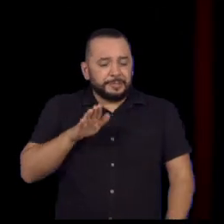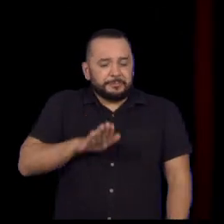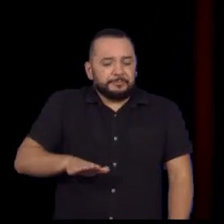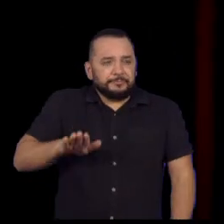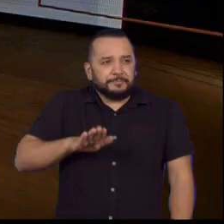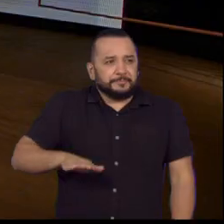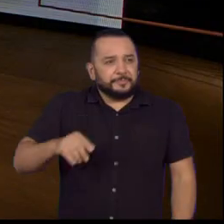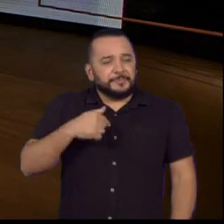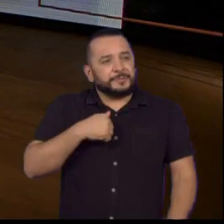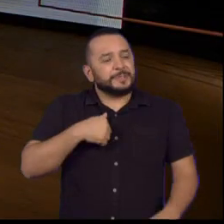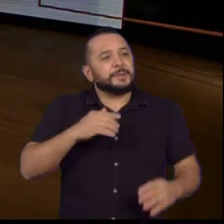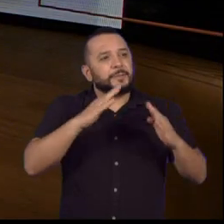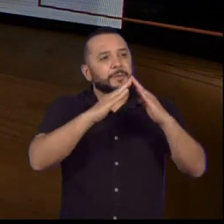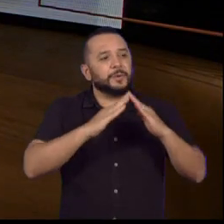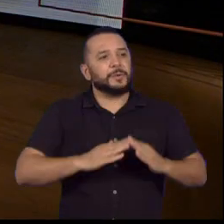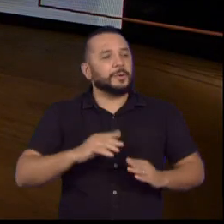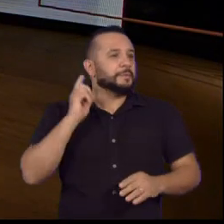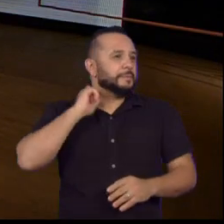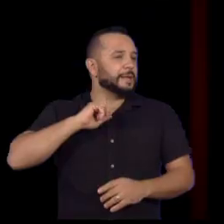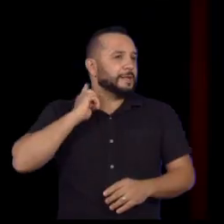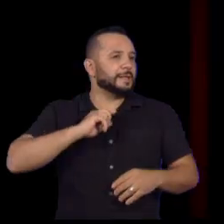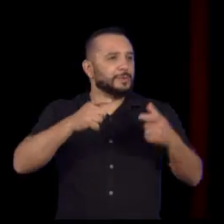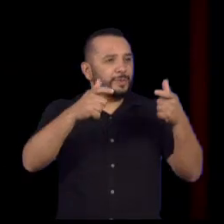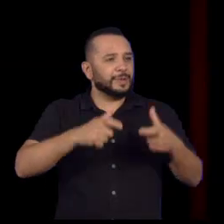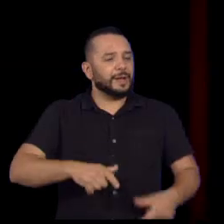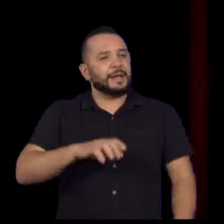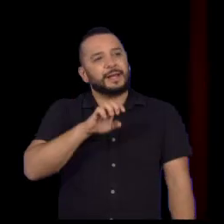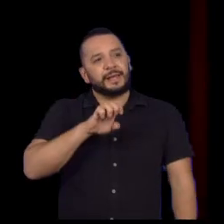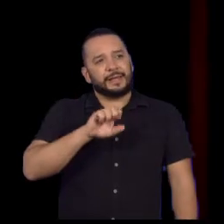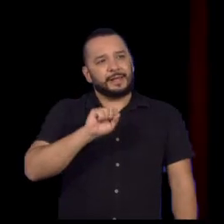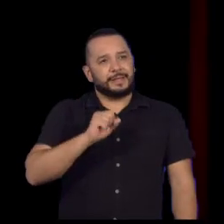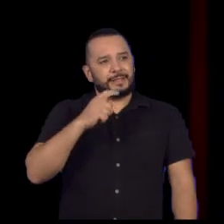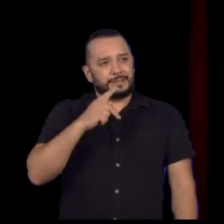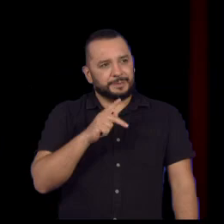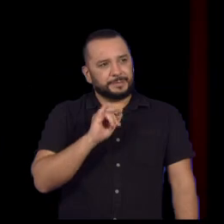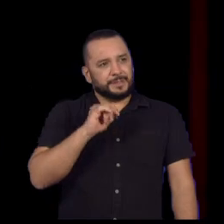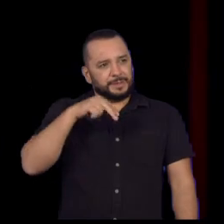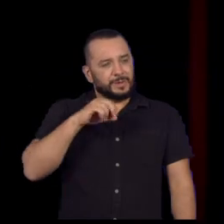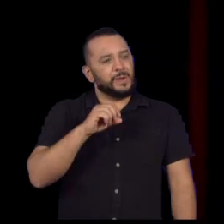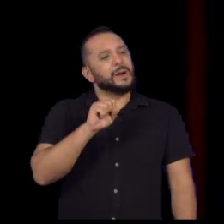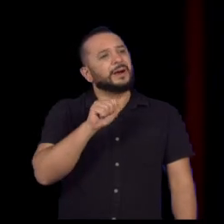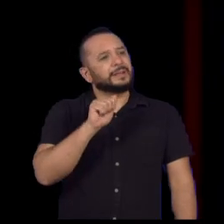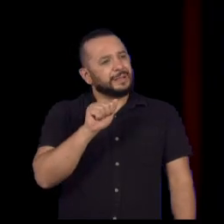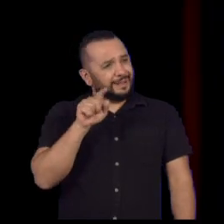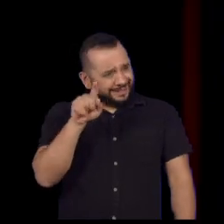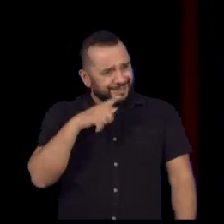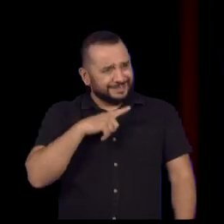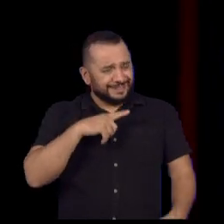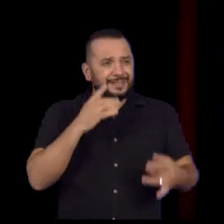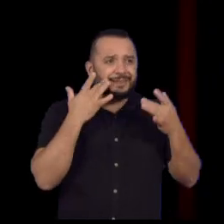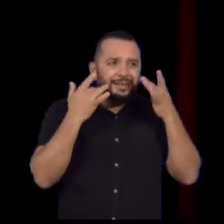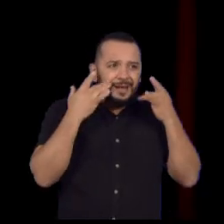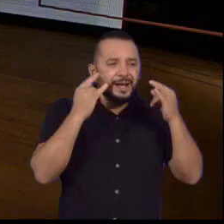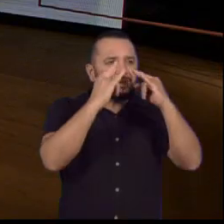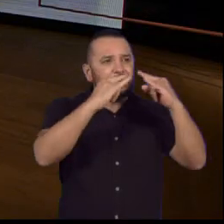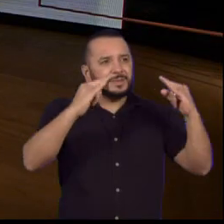chamada Espinosa, em Minas Gerais. Tinha alguma movimentação artística por lá? Cinema, circo,